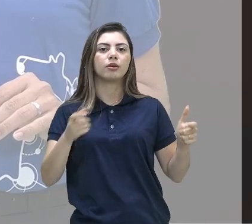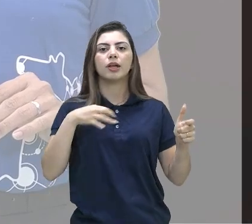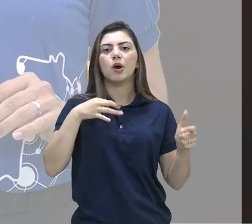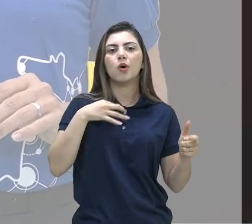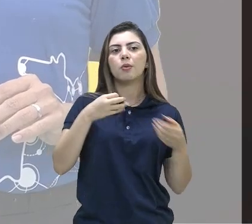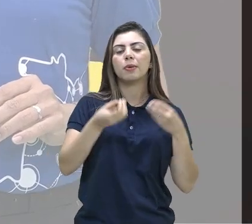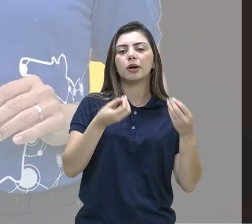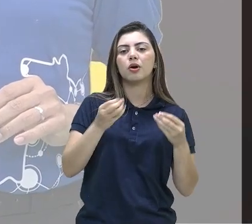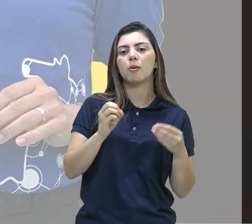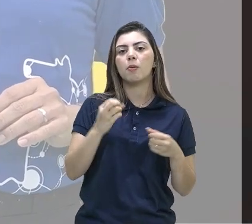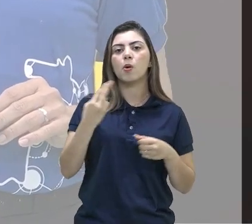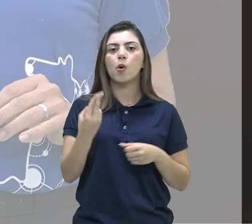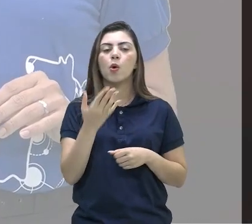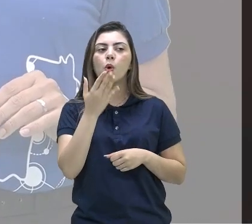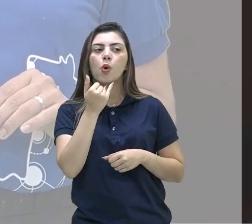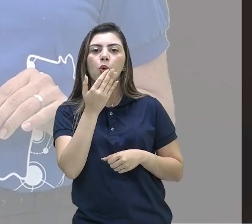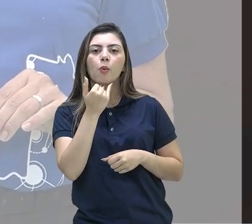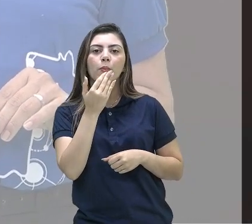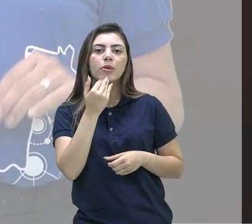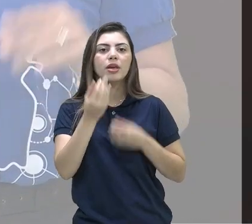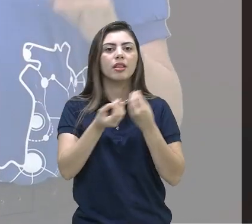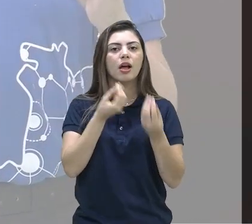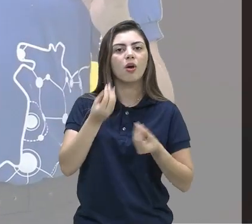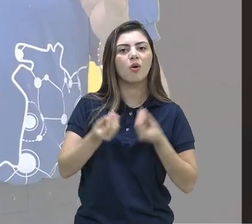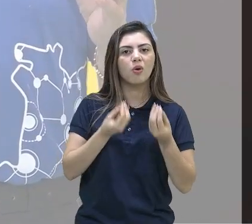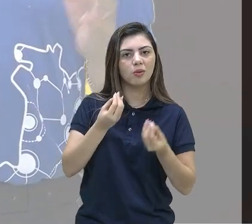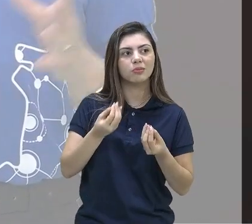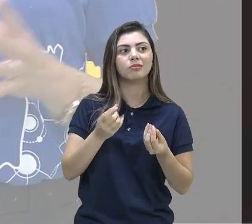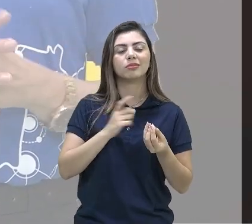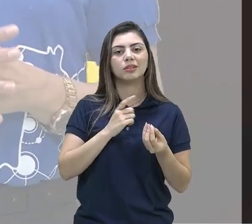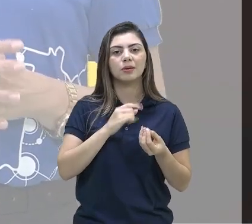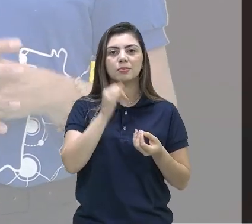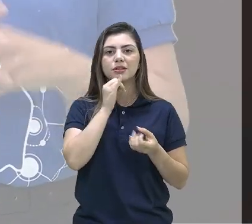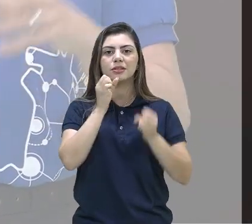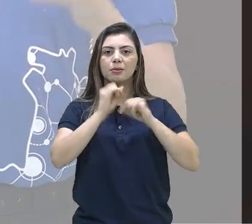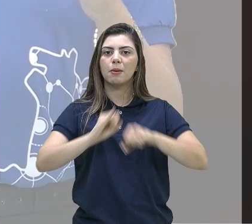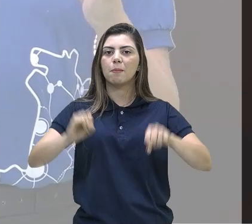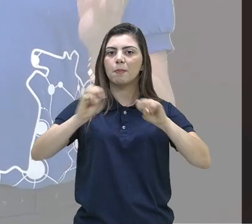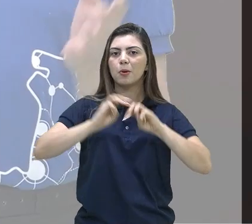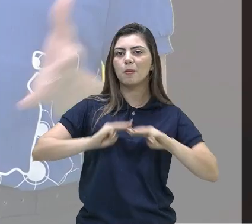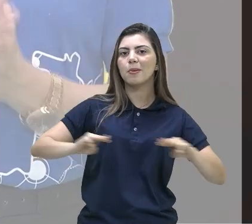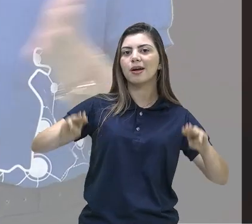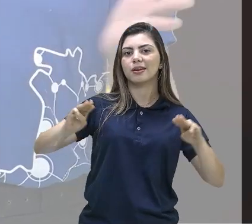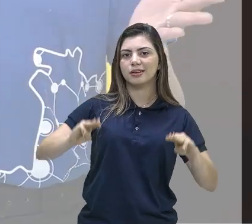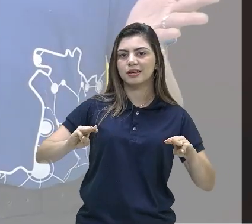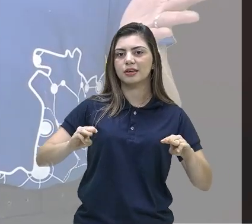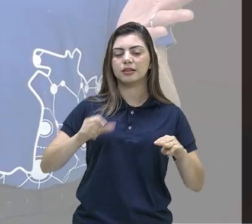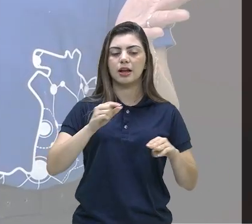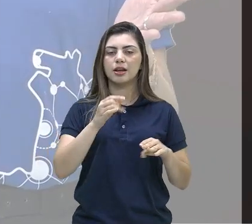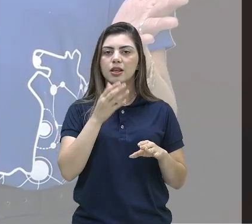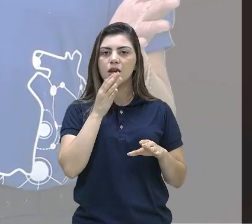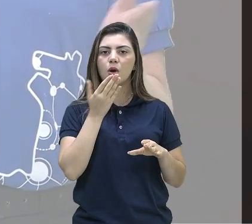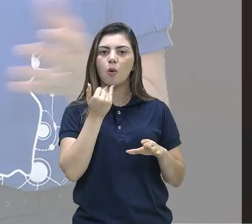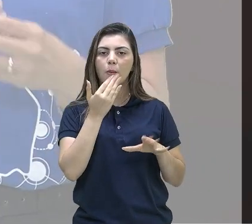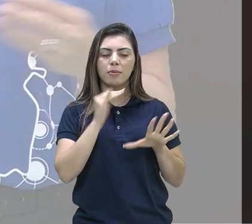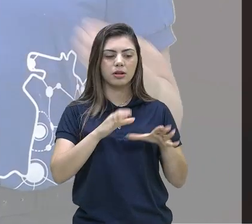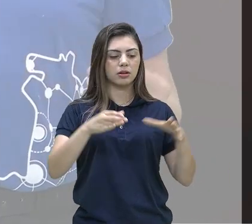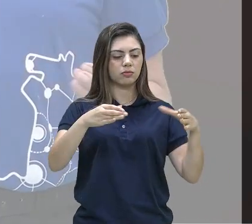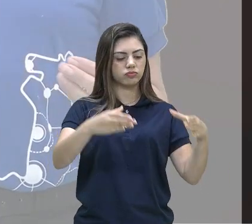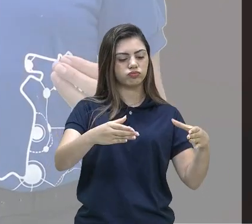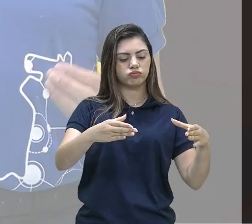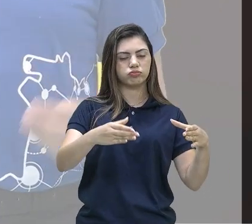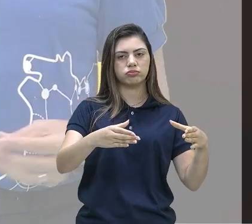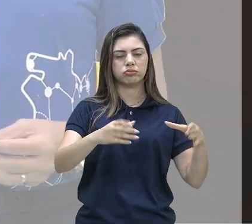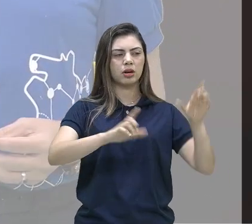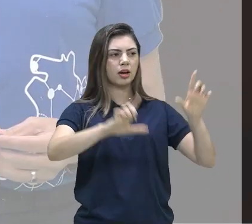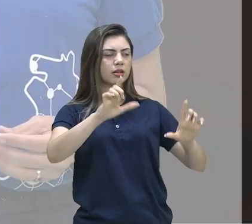costumes alimentares, a propaganda muito boa, um prato muito bonito, eu nem conheço,